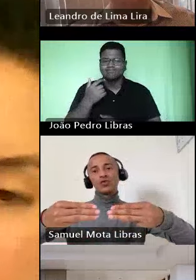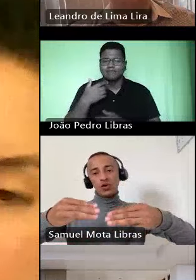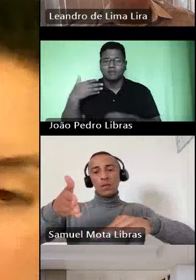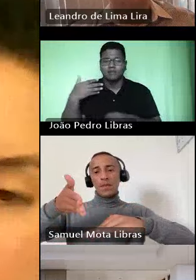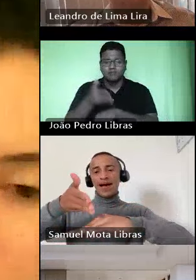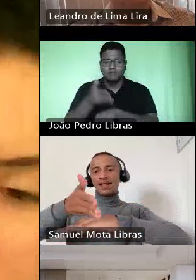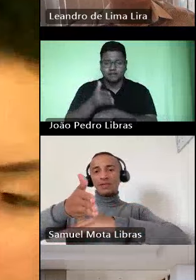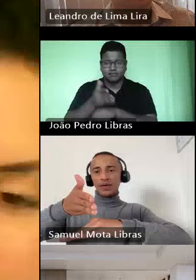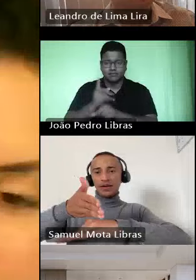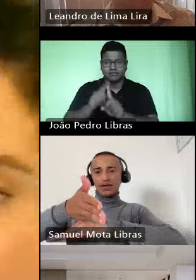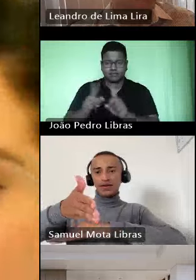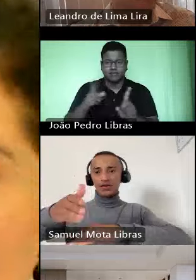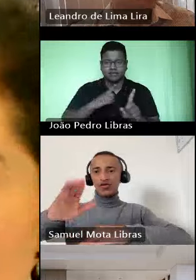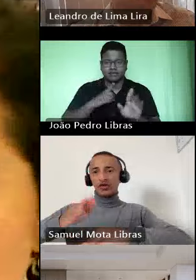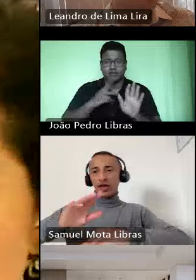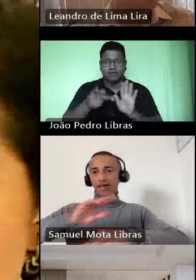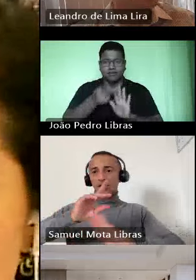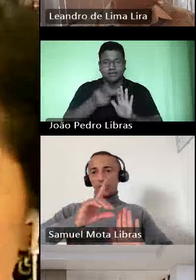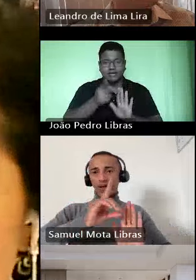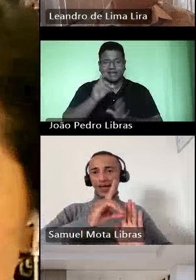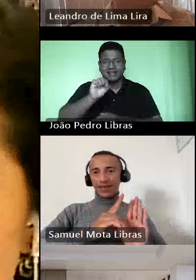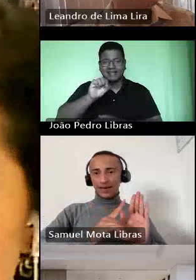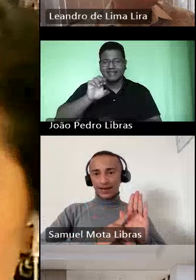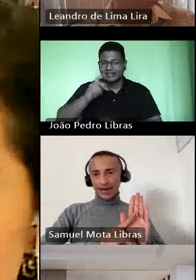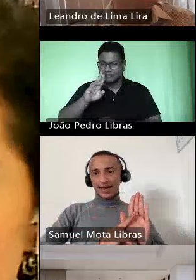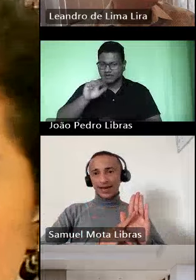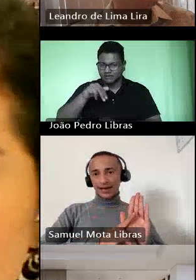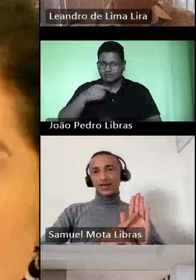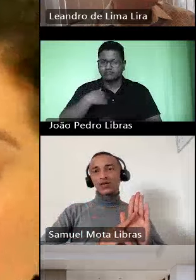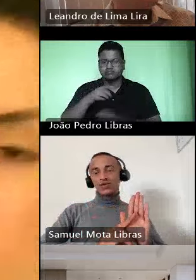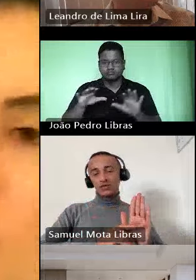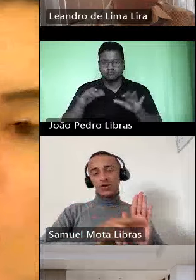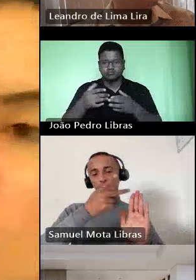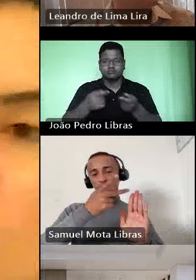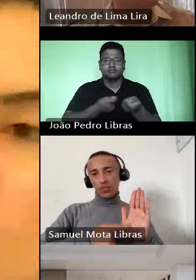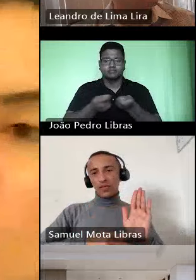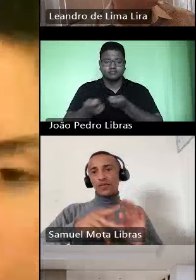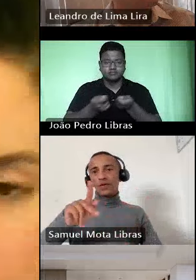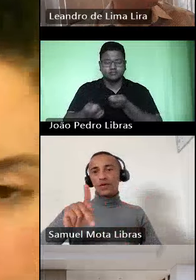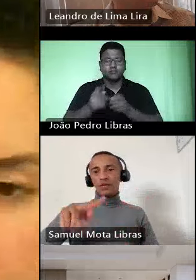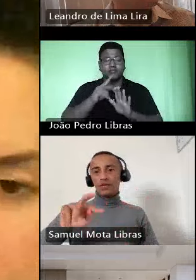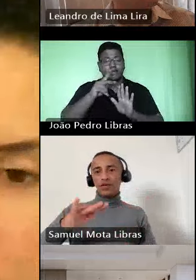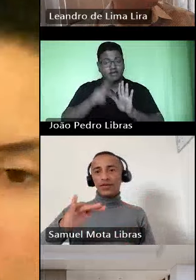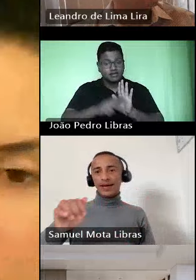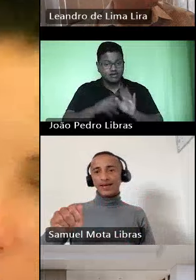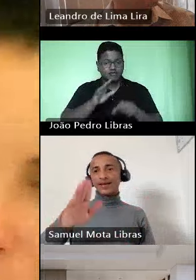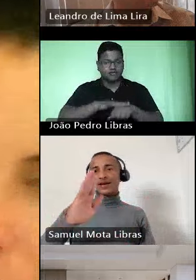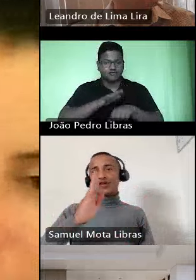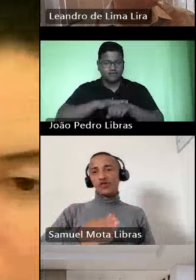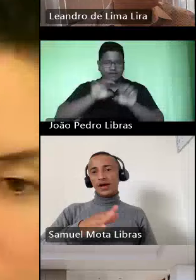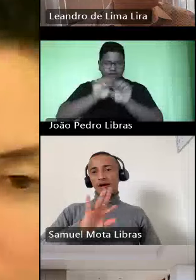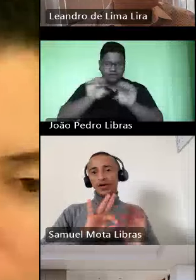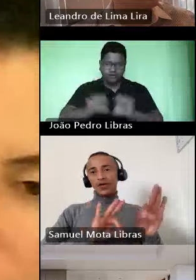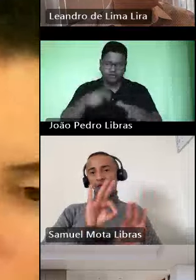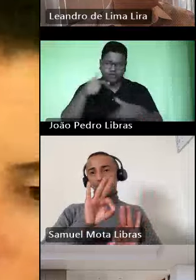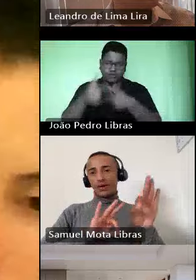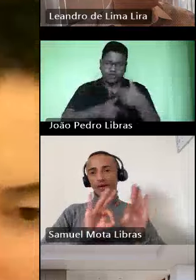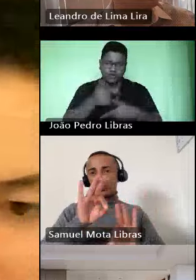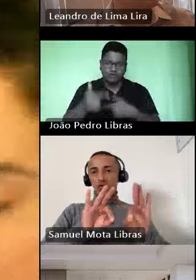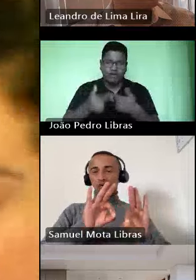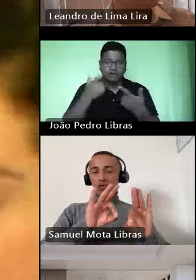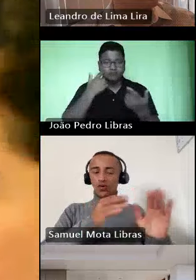tem uma portaria da cepan enquanto órgão central de Plan jamento né que estruturou esse processo de trabalho então ele tá